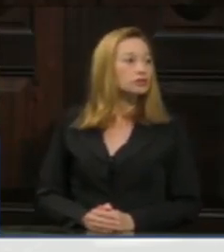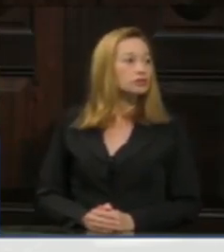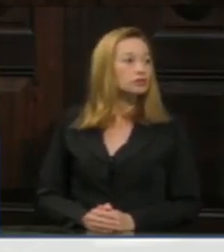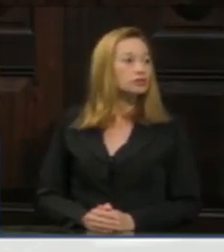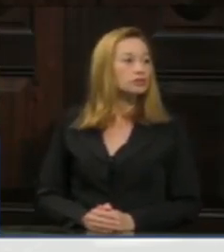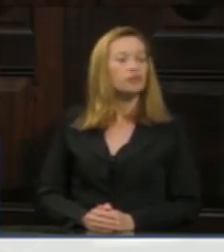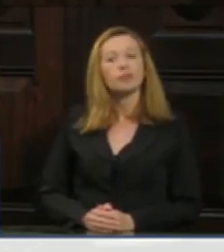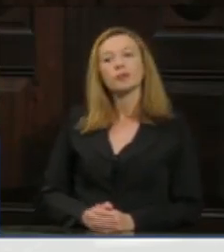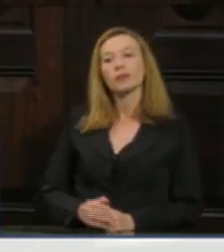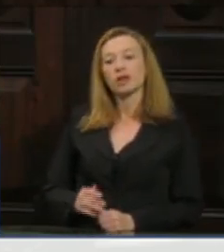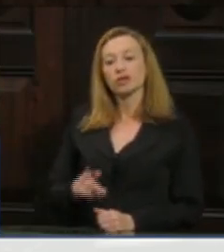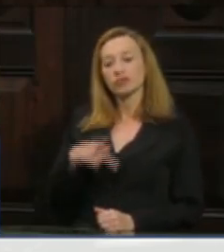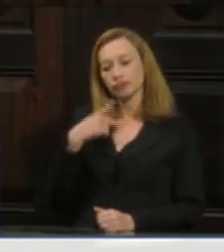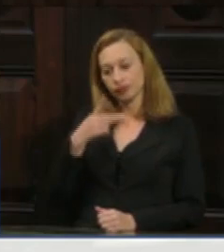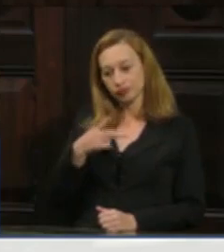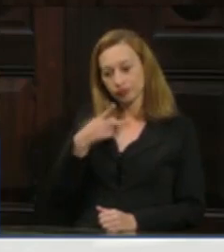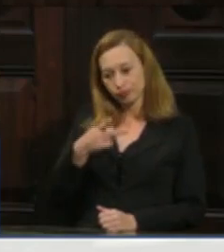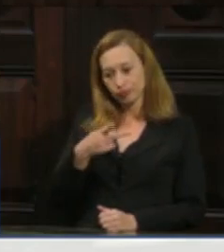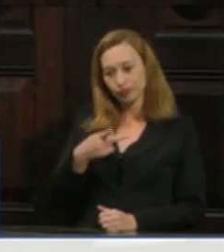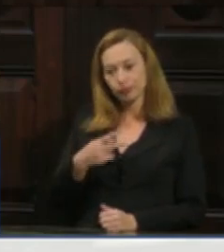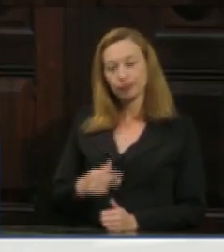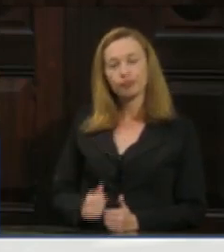momentos dificílimos,